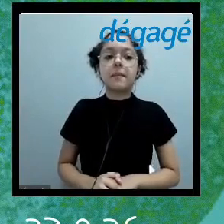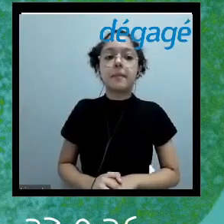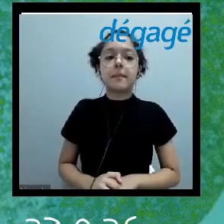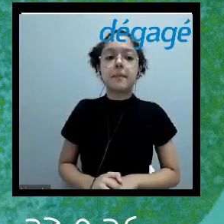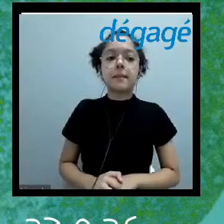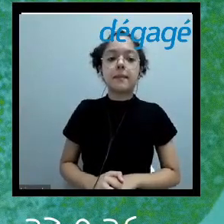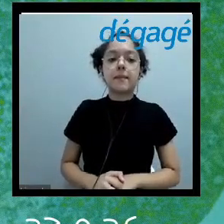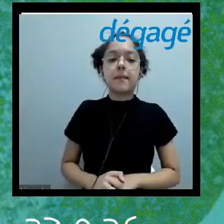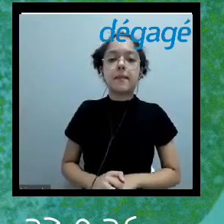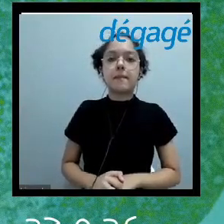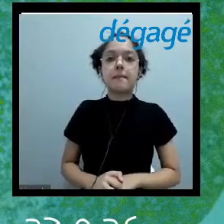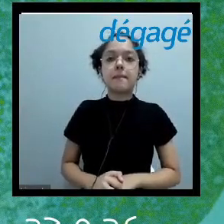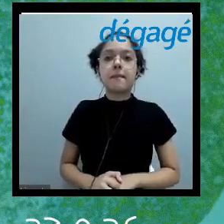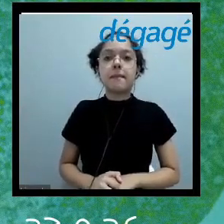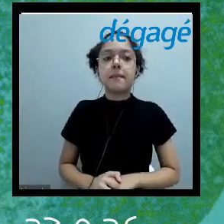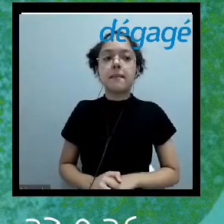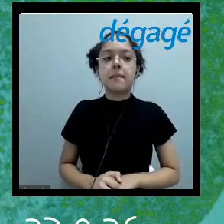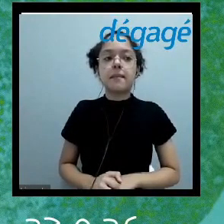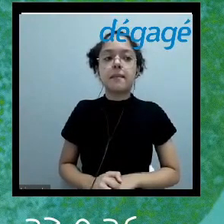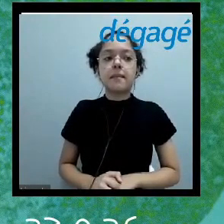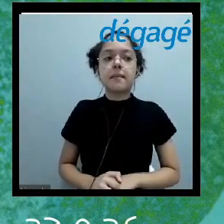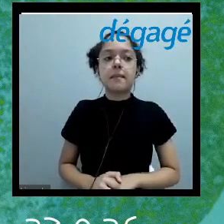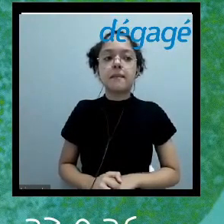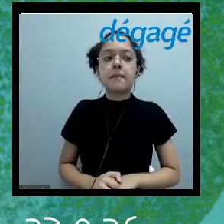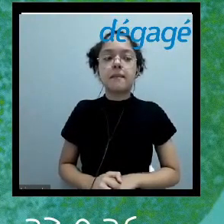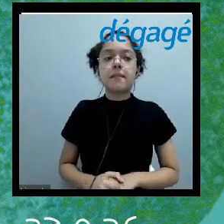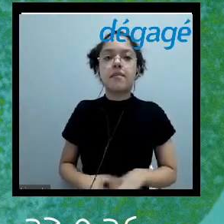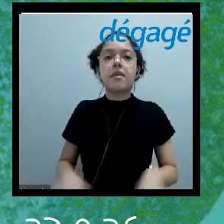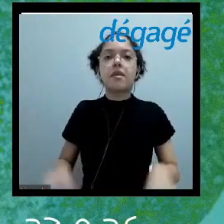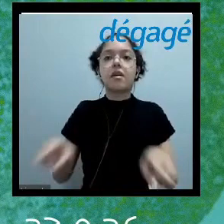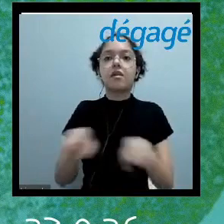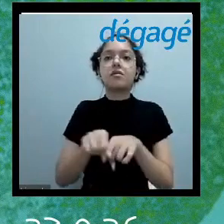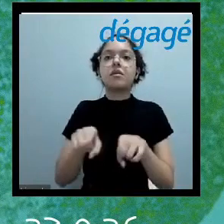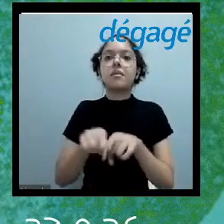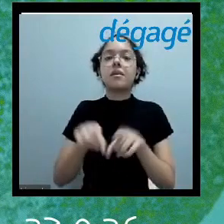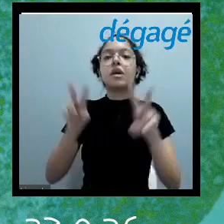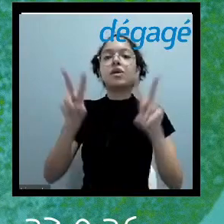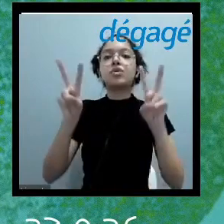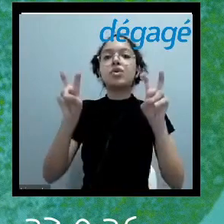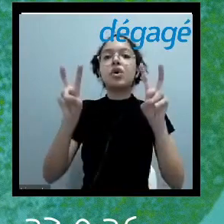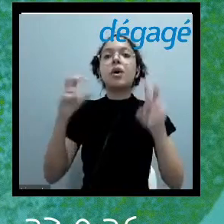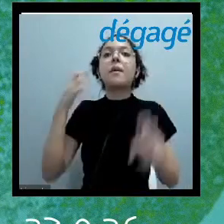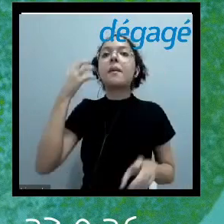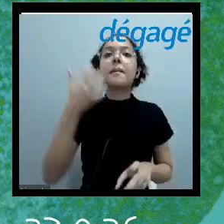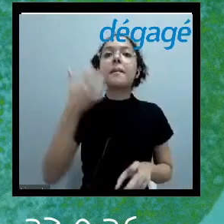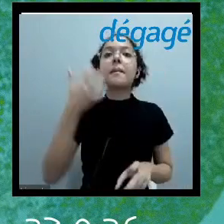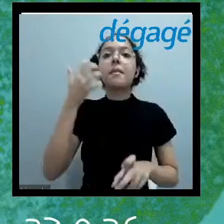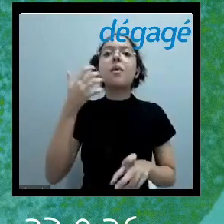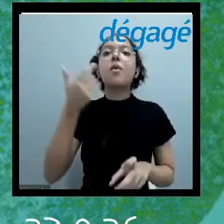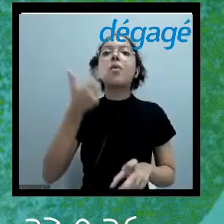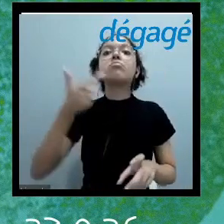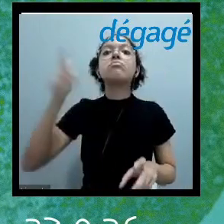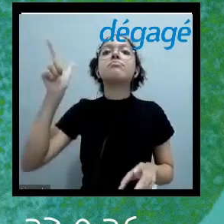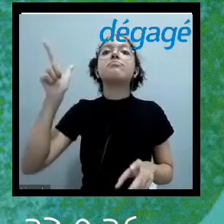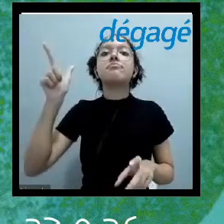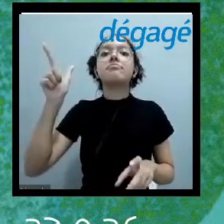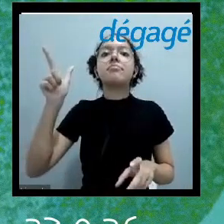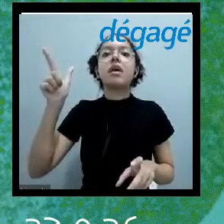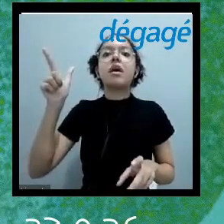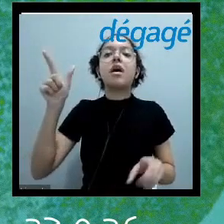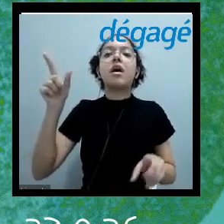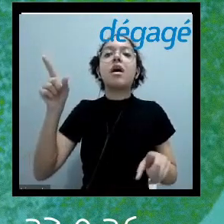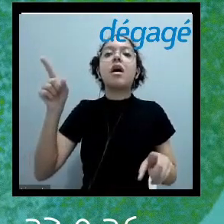Estava até conversando com o Rolando Benison, ele falou isso, não esquece de falar isso, que a imitação do comportamento do instrutor por parte do aluno era um